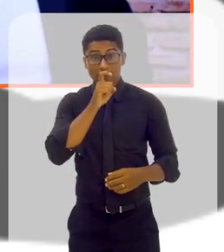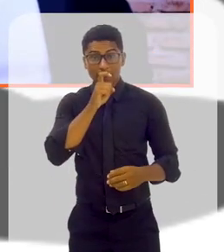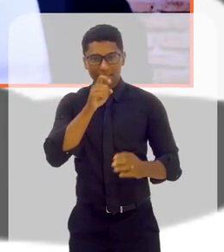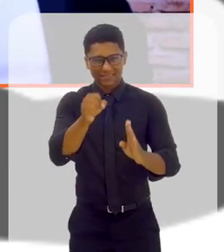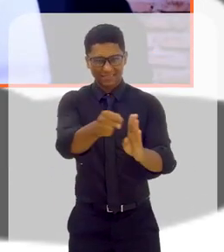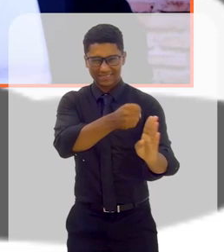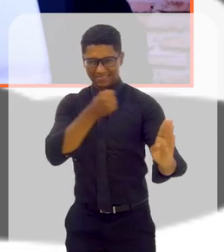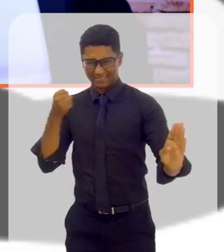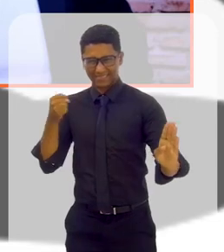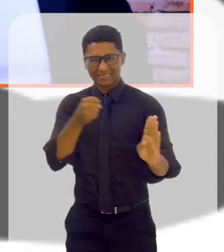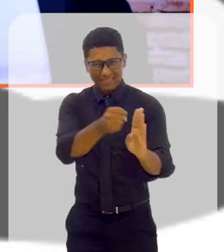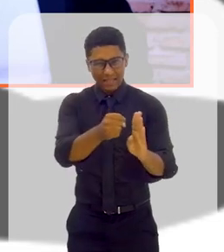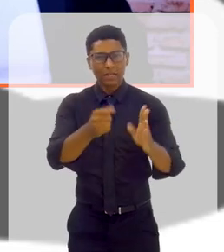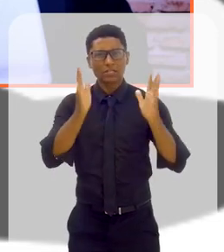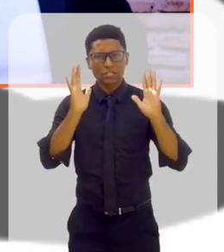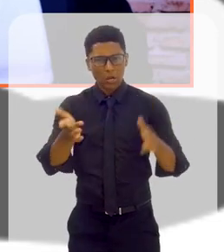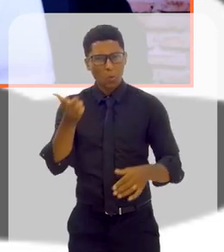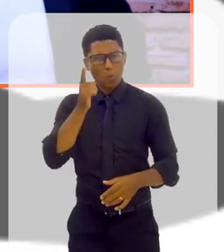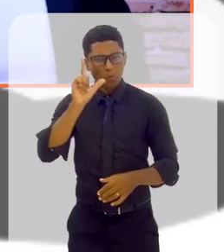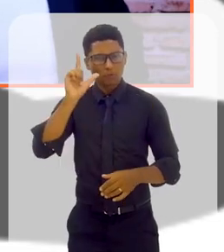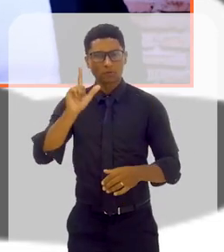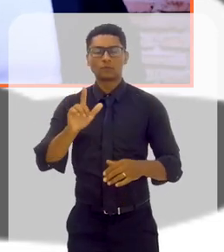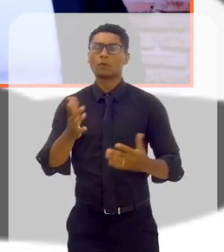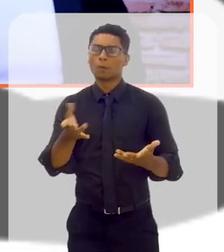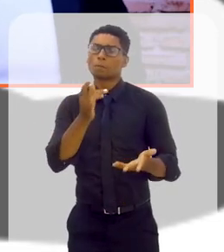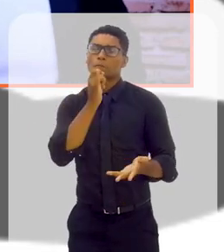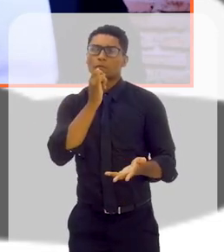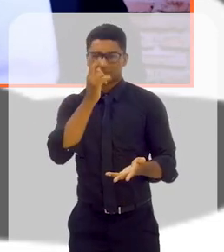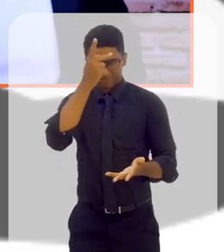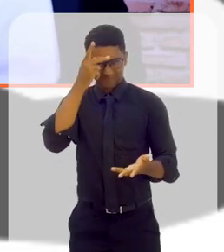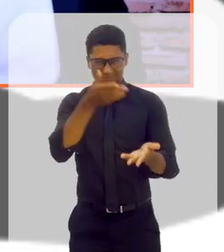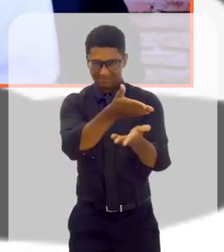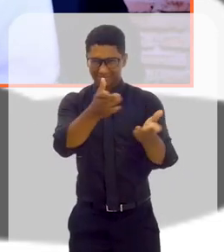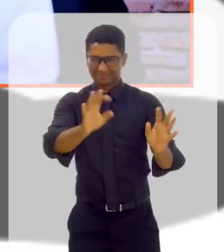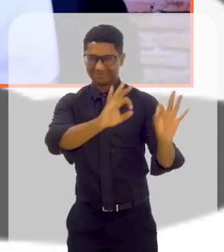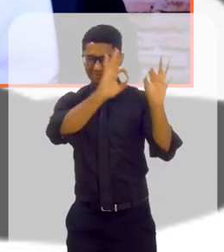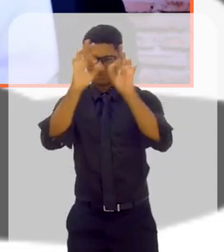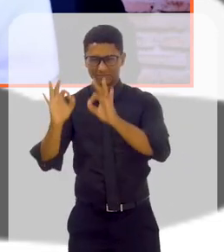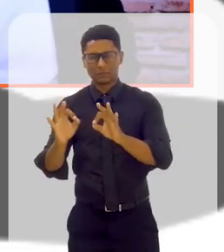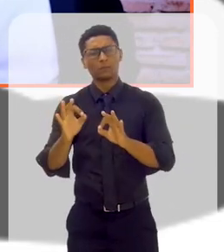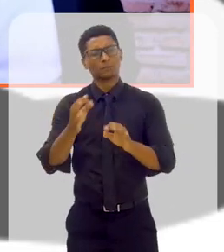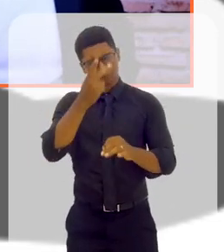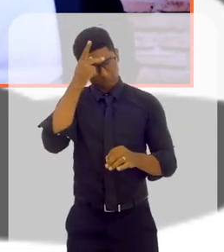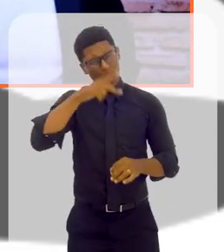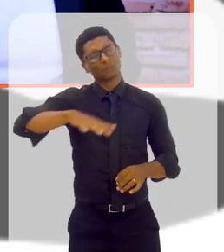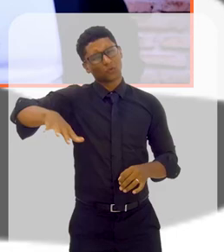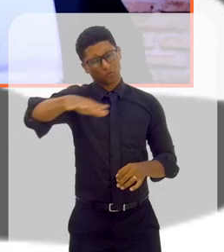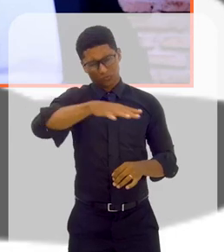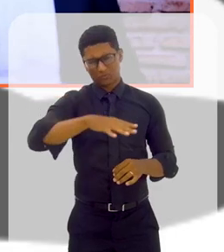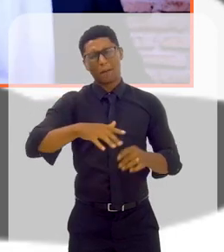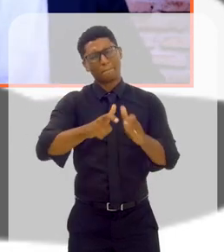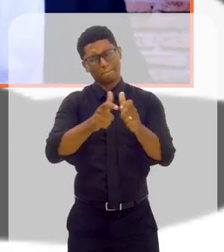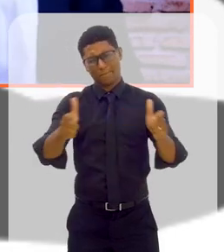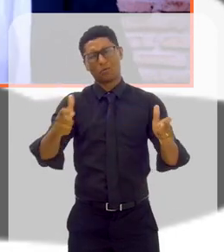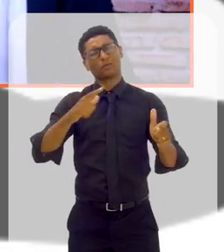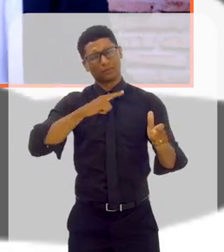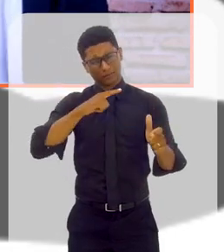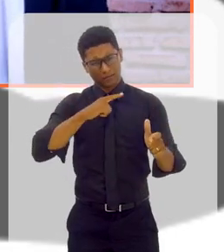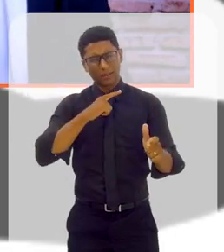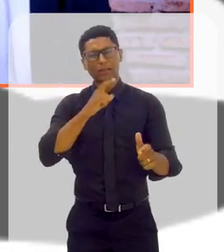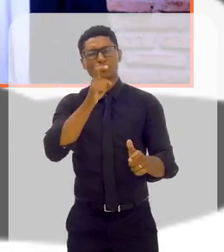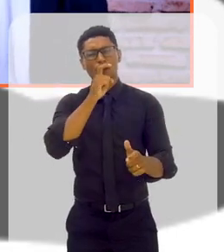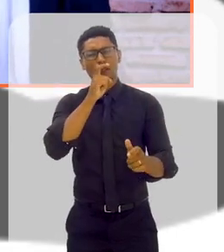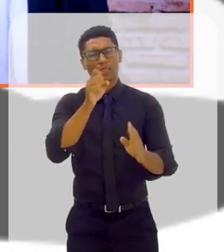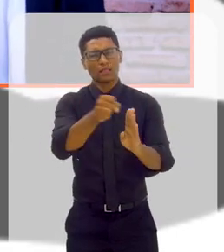queria trazer um pouco assim também para a parte prática do nosso espectador, quer dizer, que todo mundo tem geladeira em casa, a maioria da população mundial hoje em